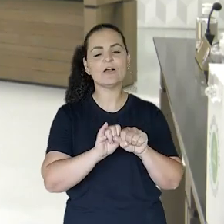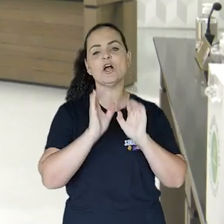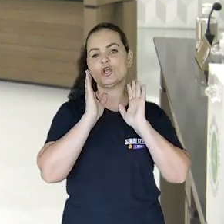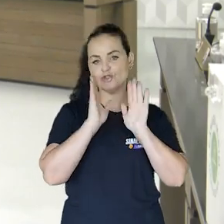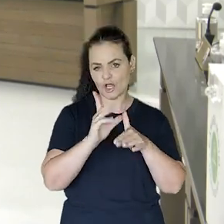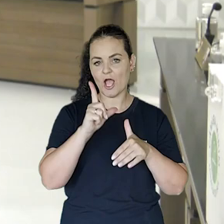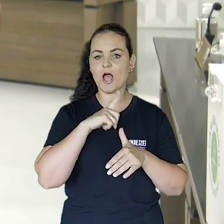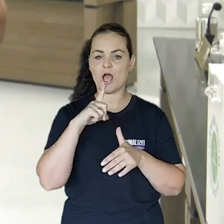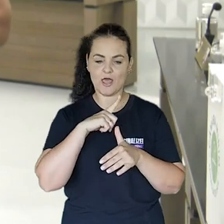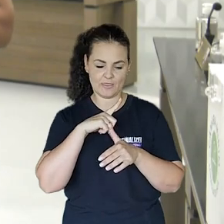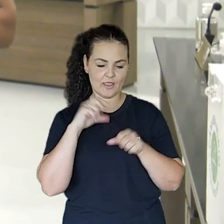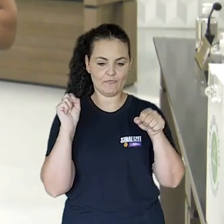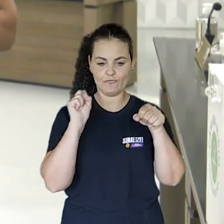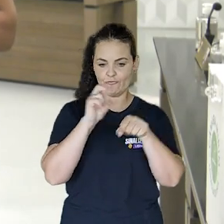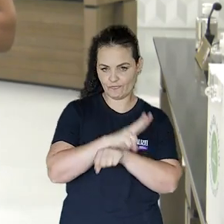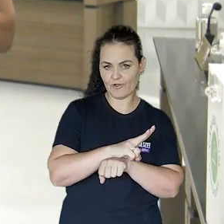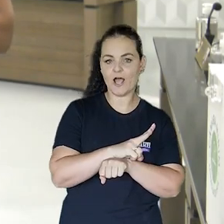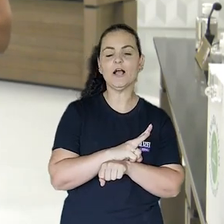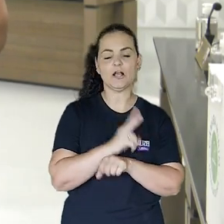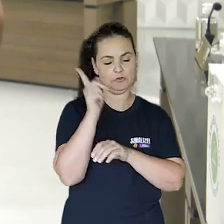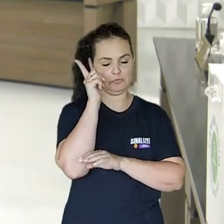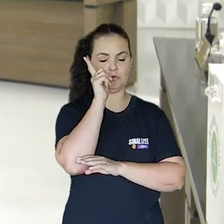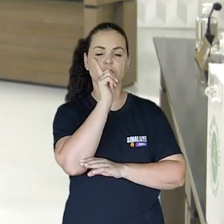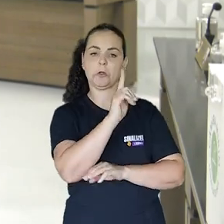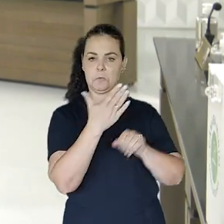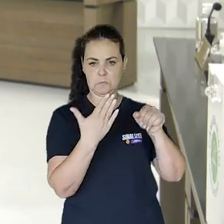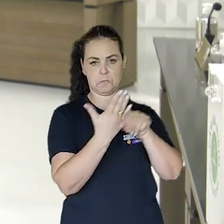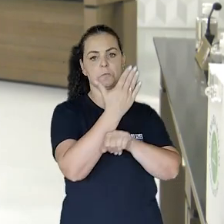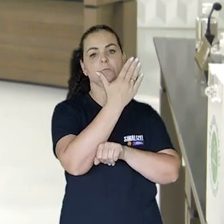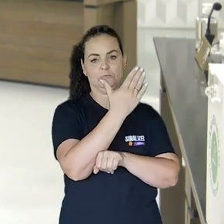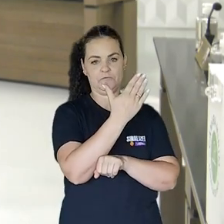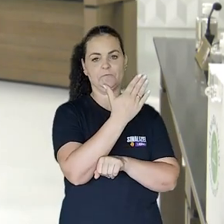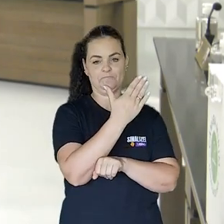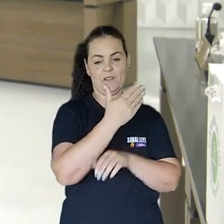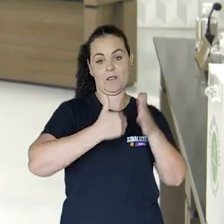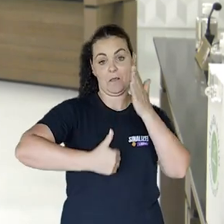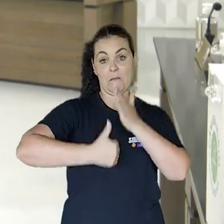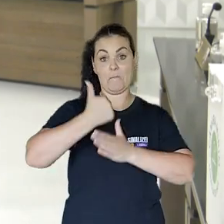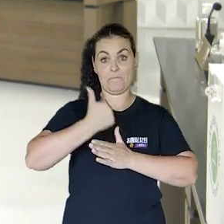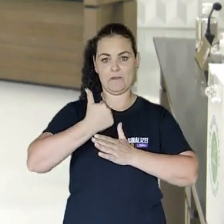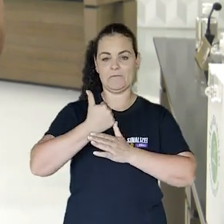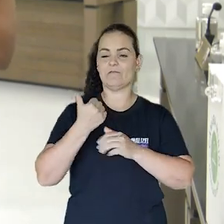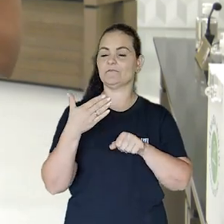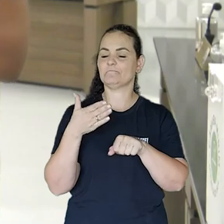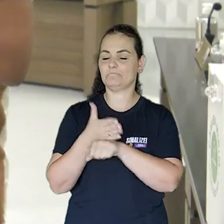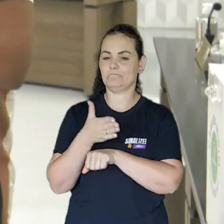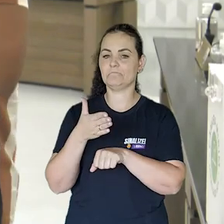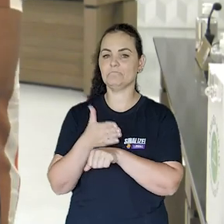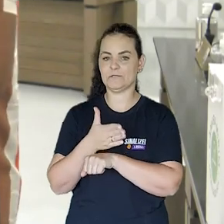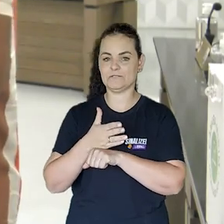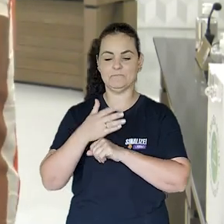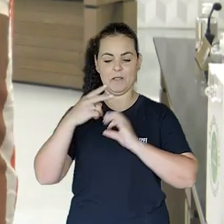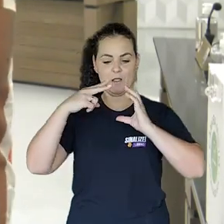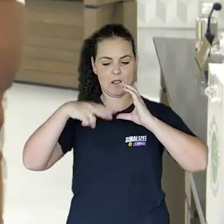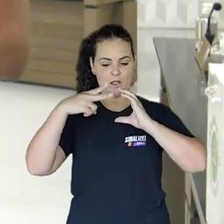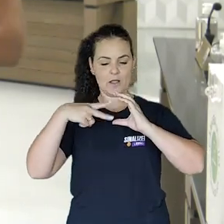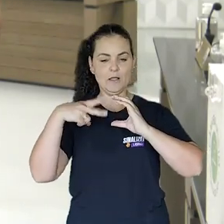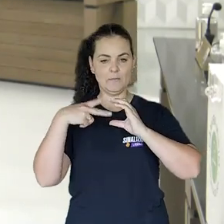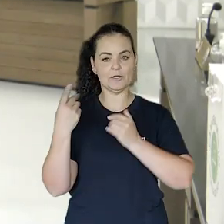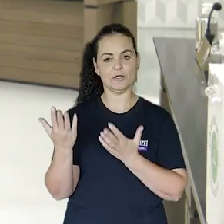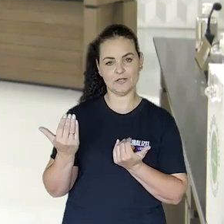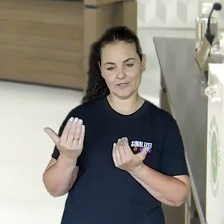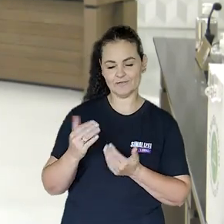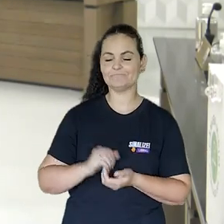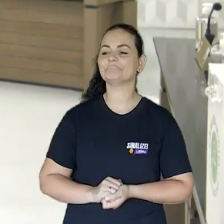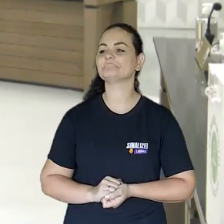vaga garantida, é, e pela primeira vez estará participando da Câmara Mirim. É? Isso mesmo,